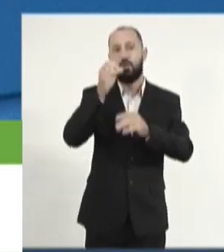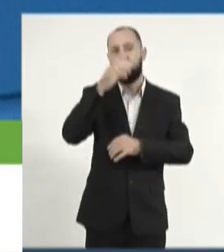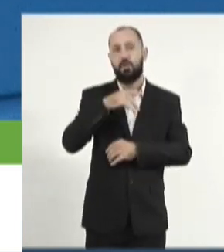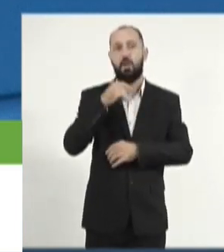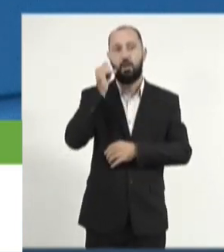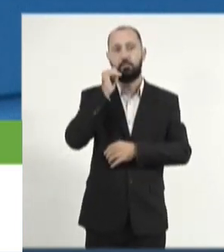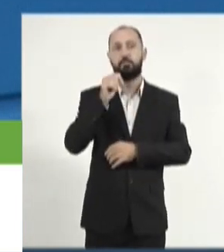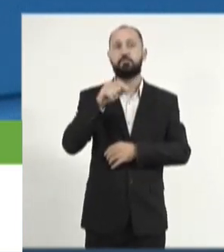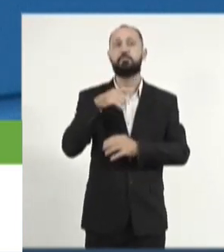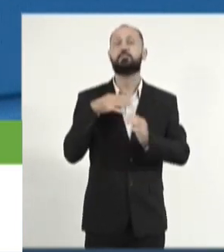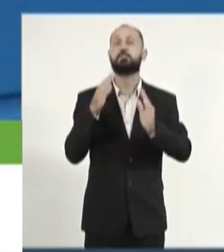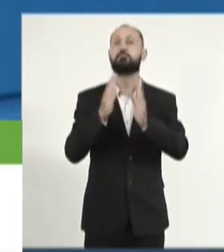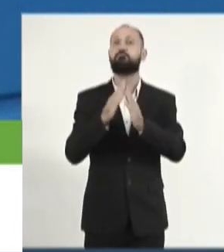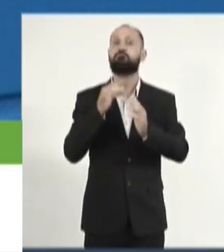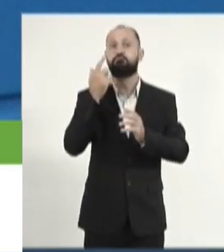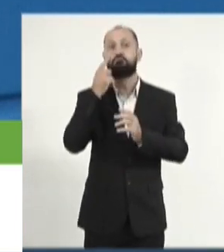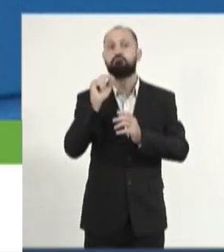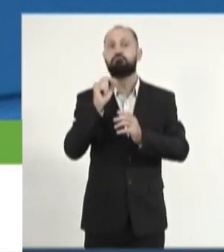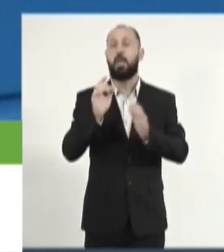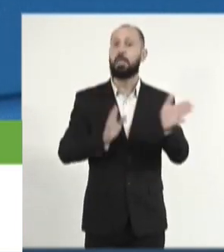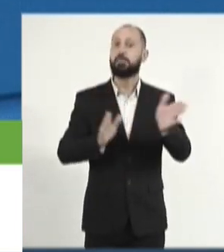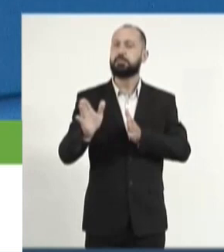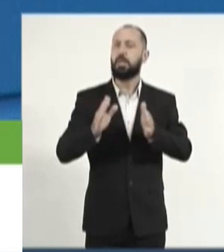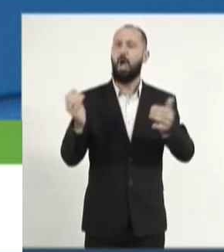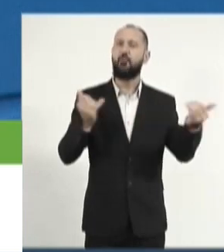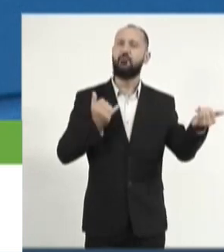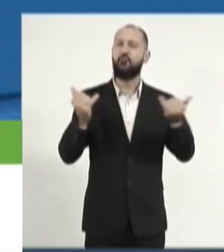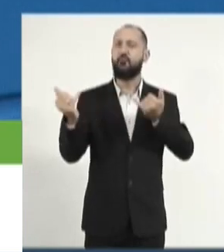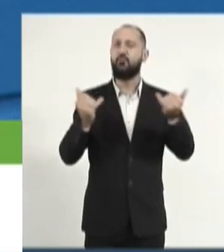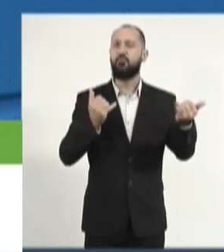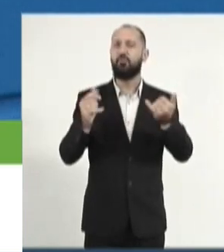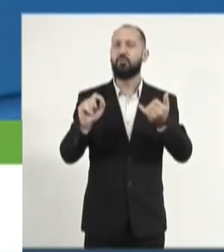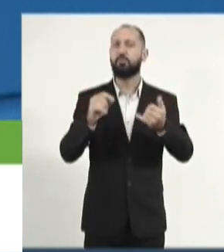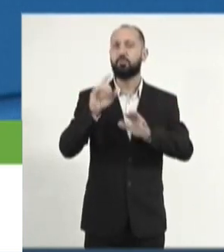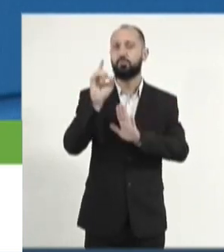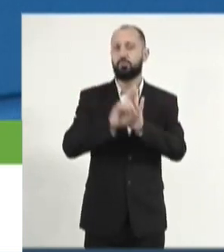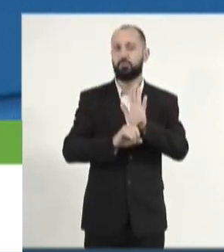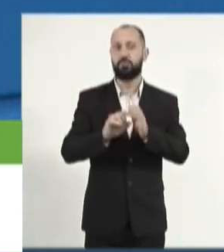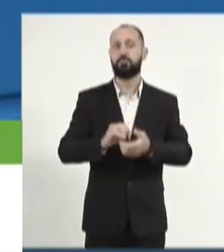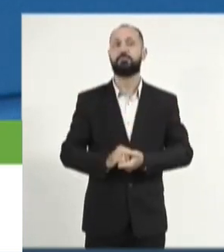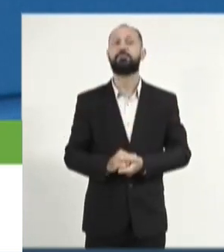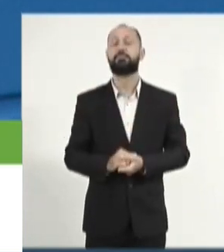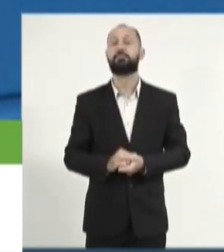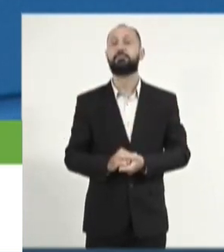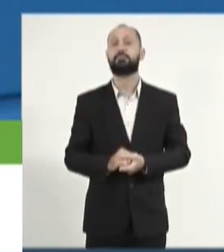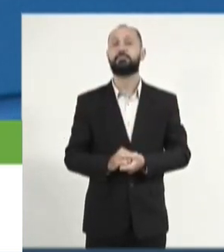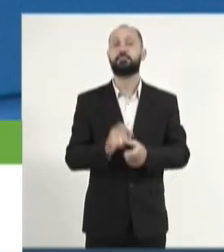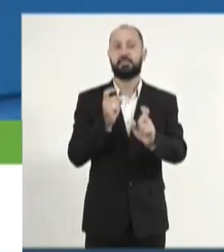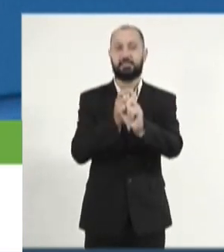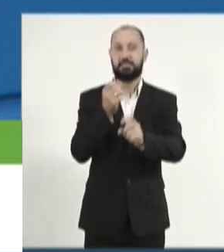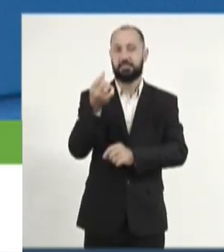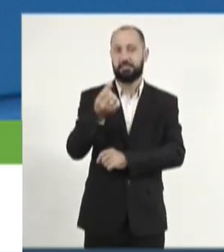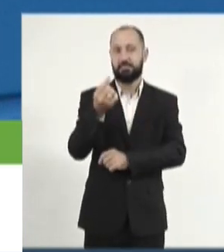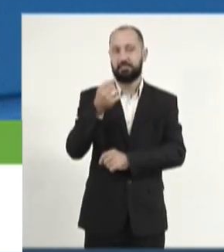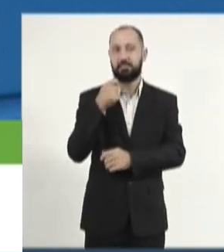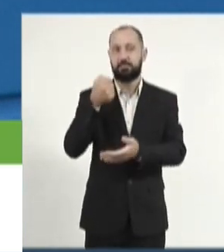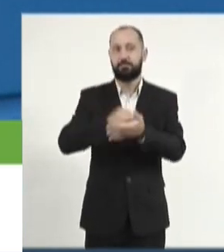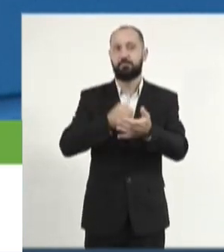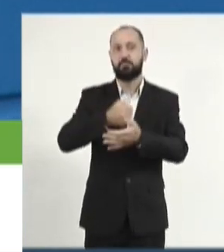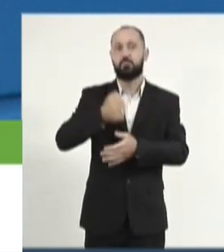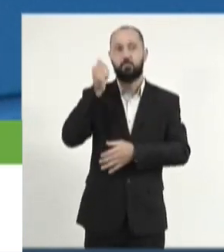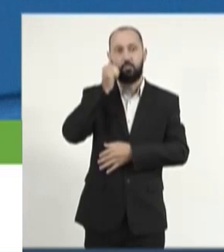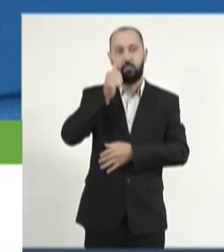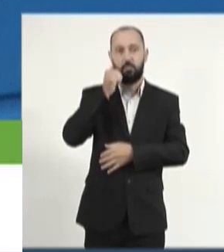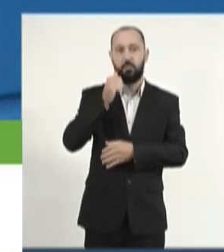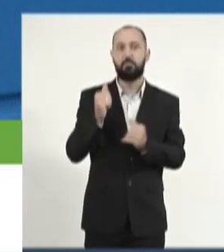violência contra a mulher do campo e garantir o acesso às informações sobre os seus direitos. Inciso 6º, garantir o acesso da